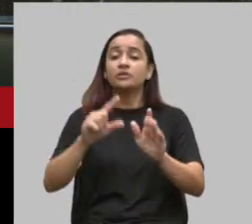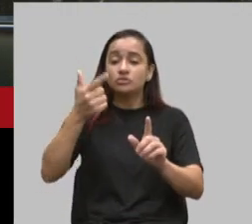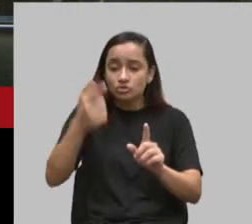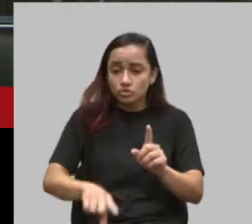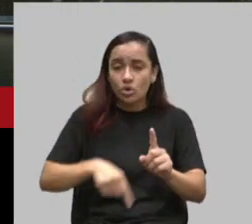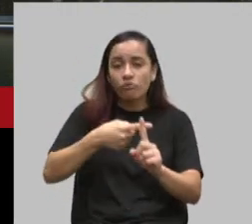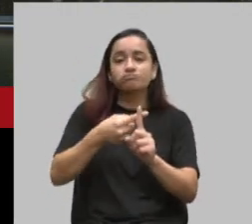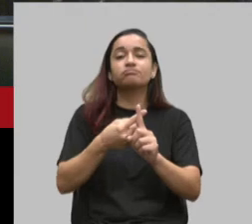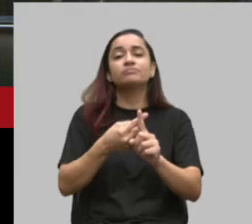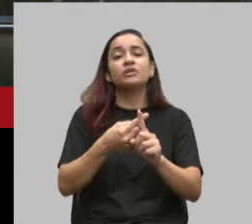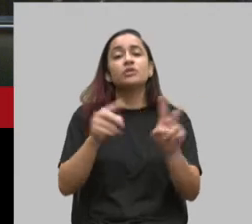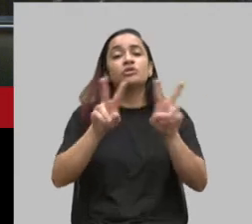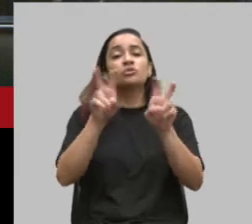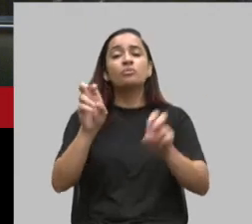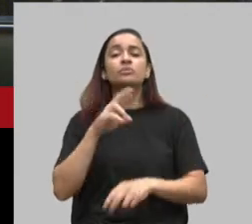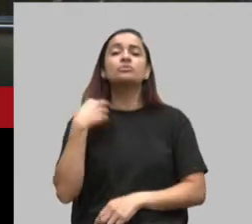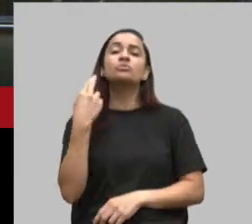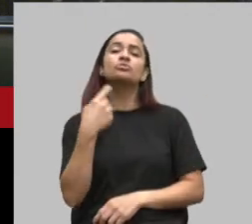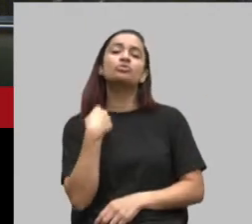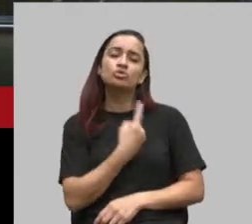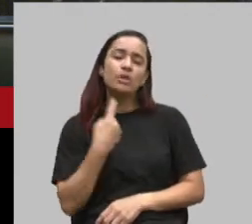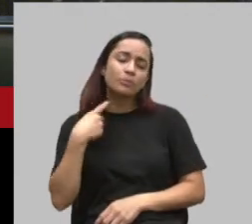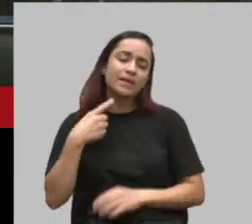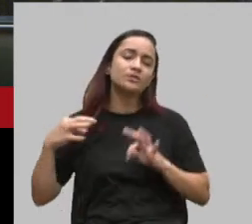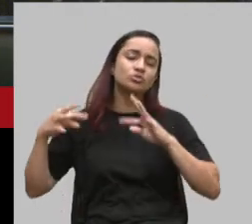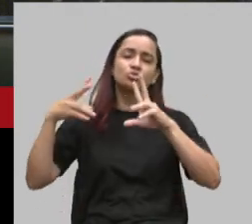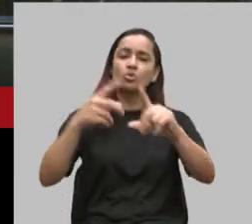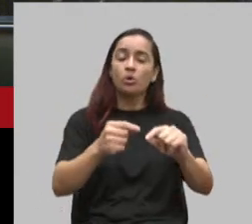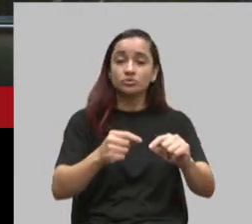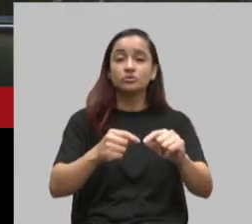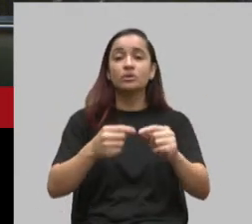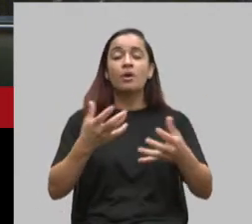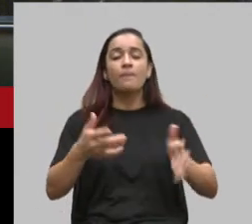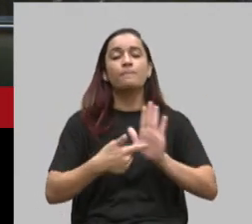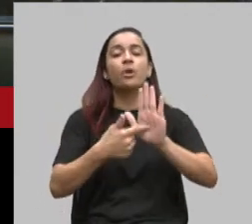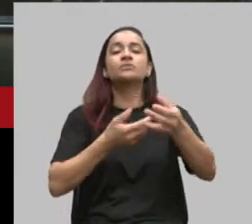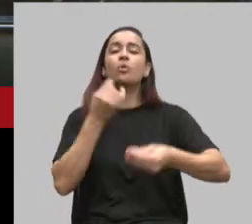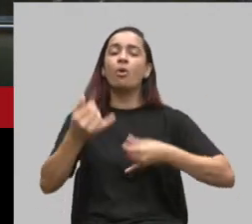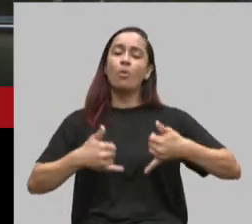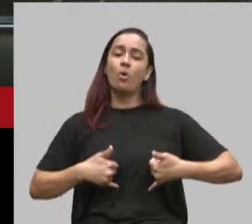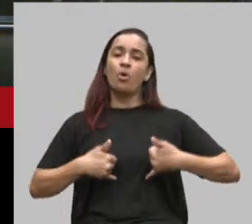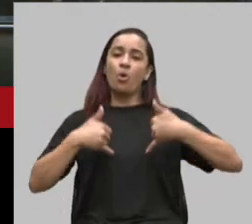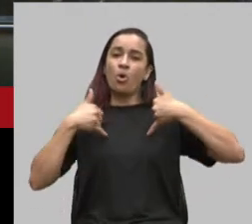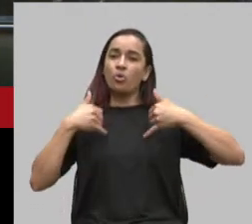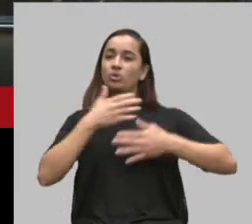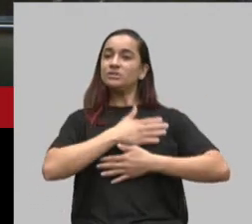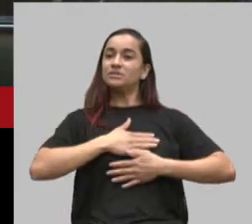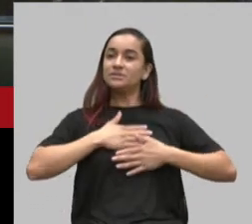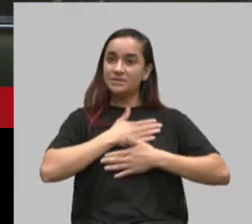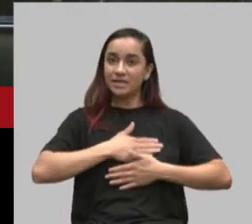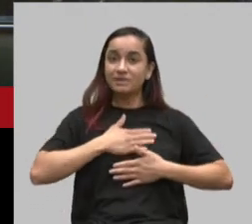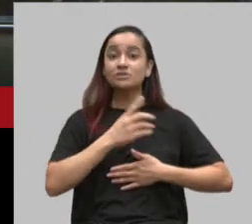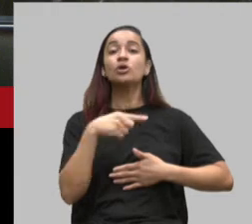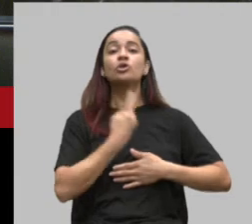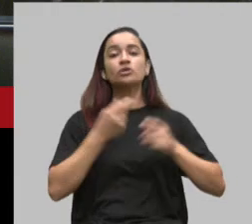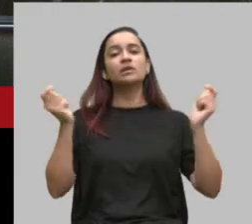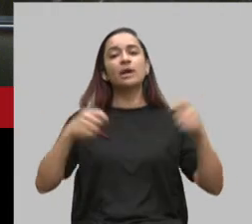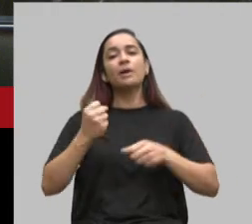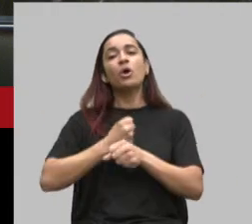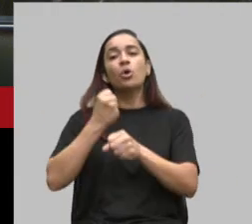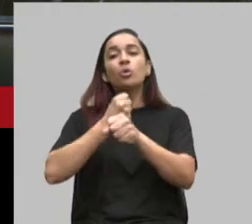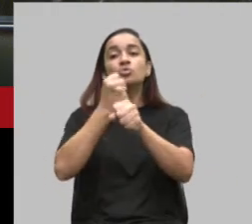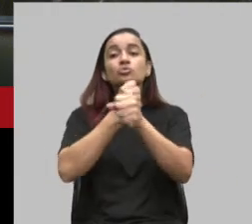todos os deputados e deputadas desta casa o orgulho e a satisfação que temos de construir junto com todos